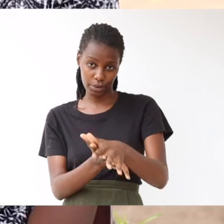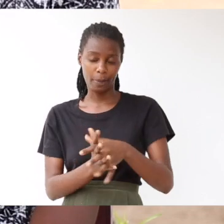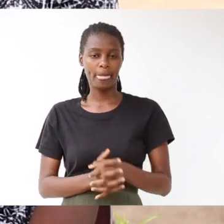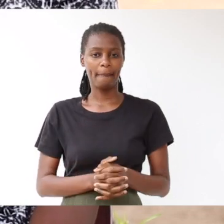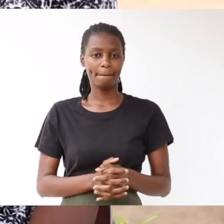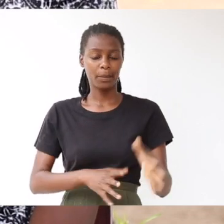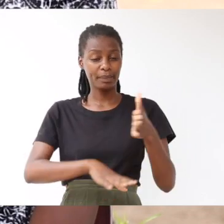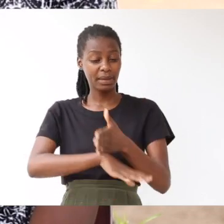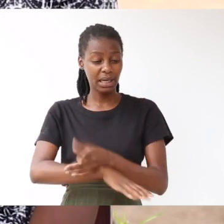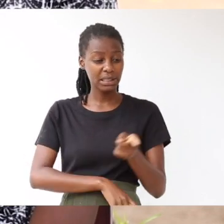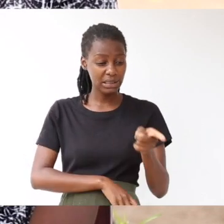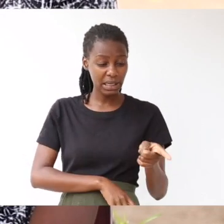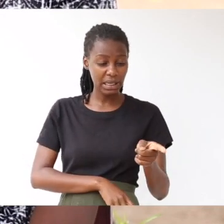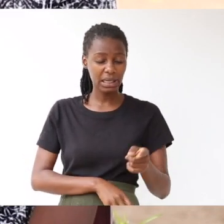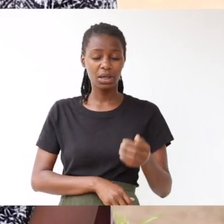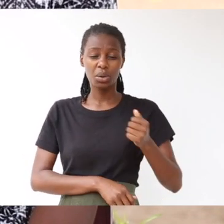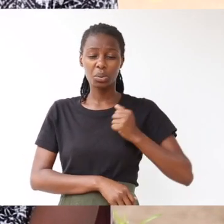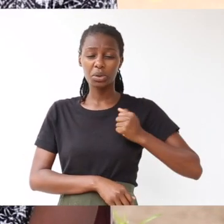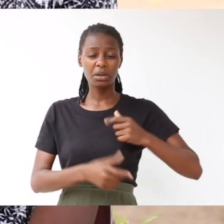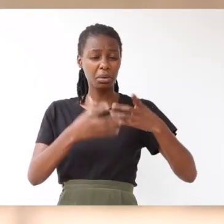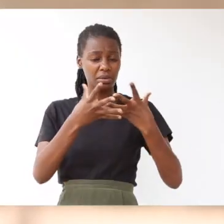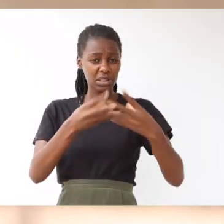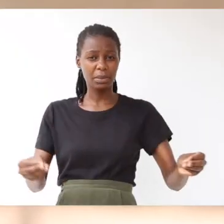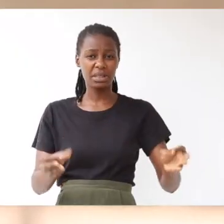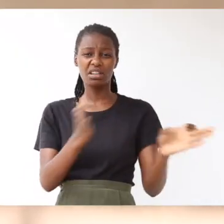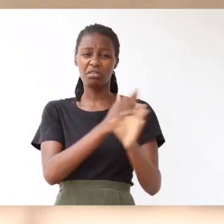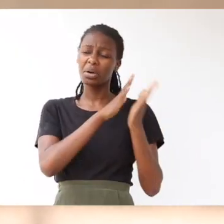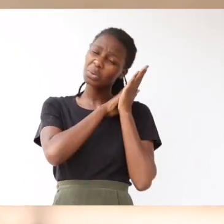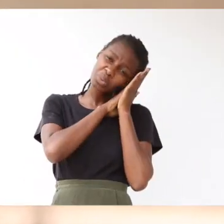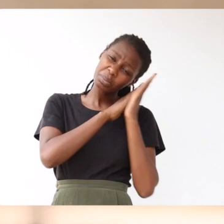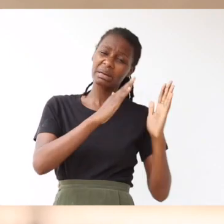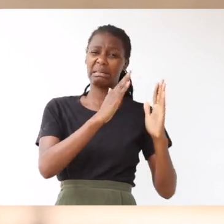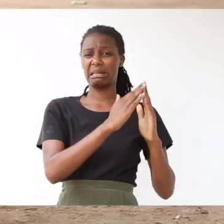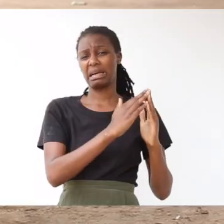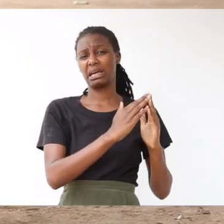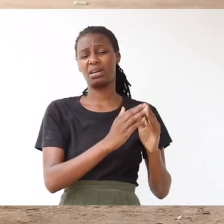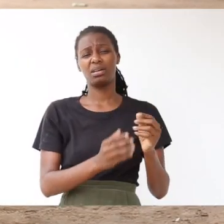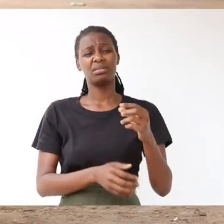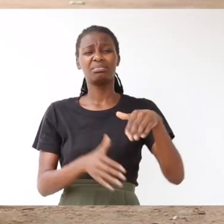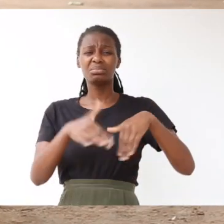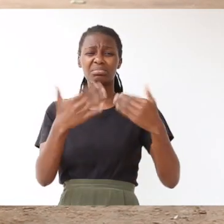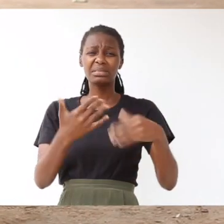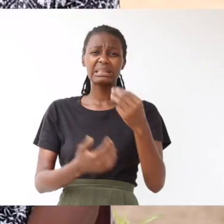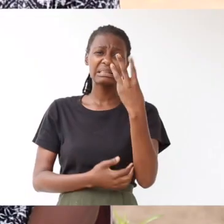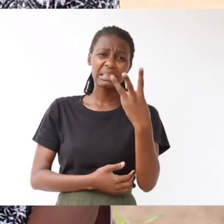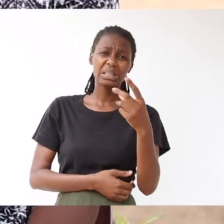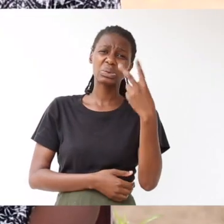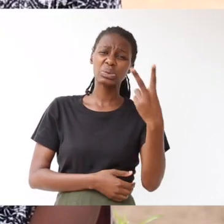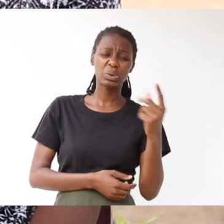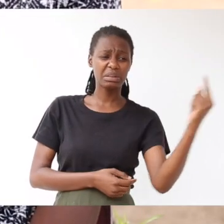motivações. Ela tinha esse comportamento de sair daqui de casa, ir dormir fora. Acabava uns 3 dias